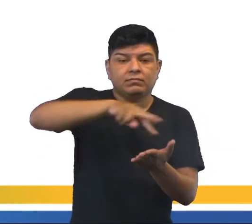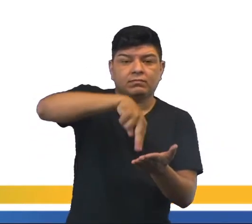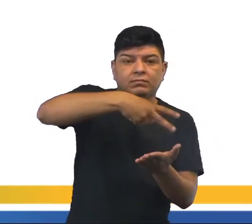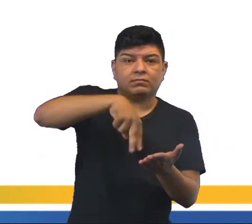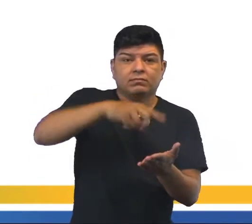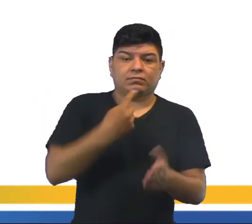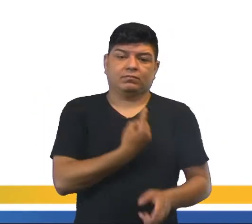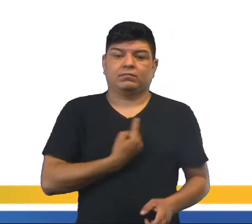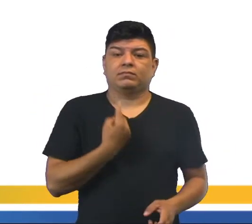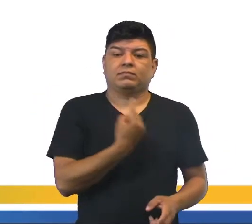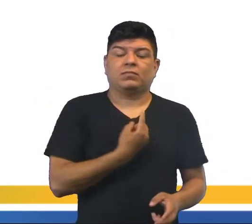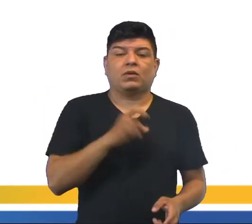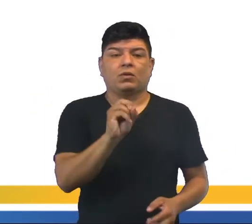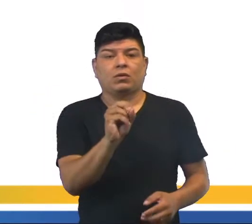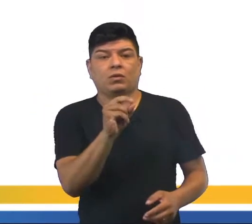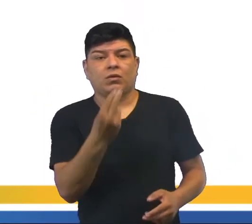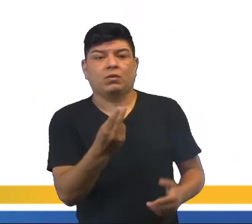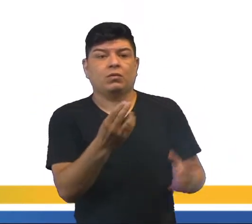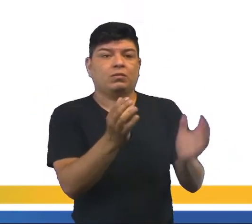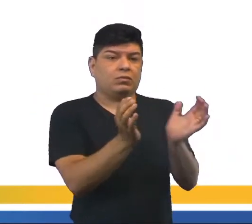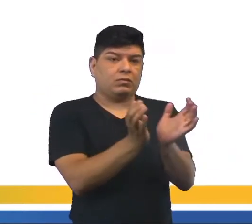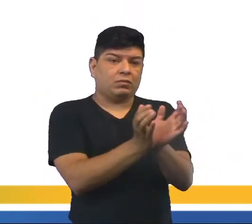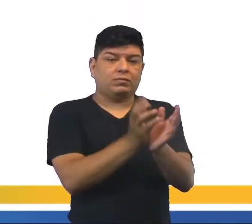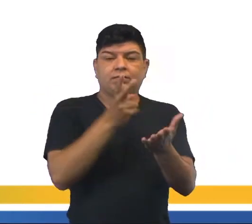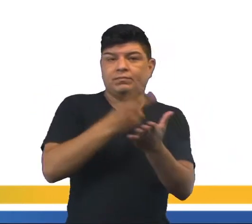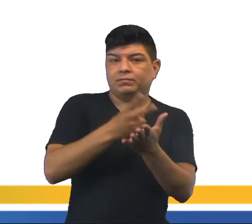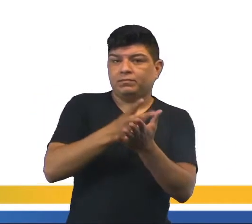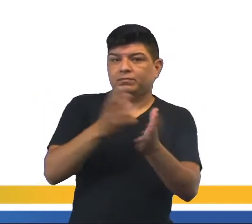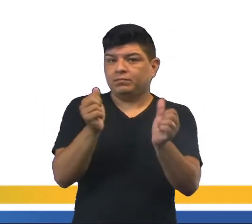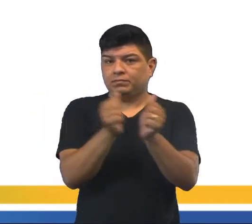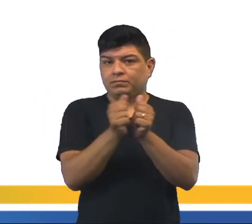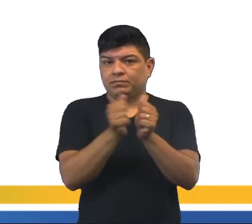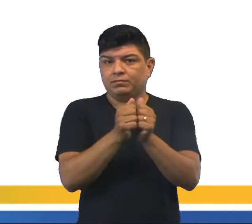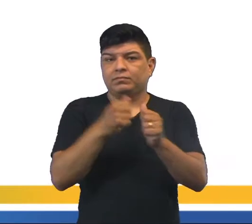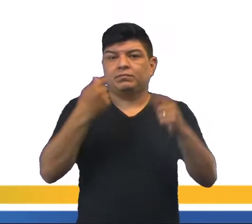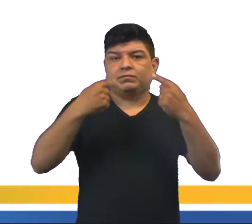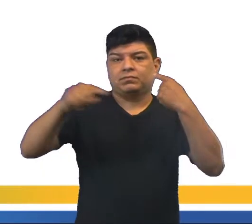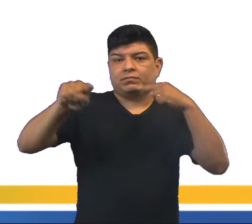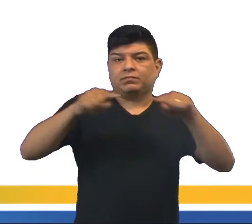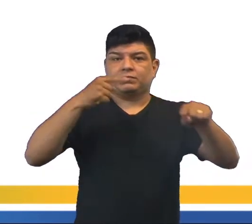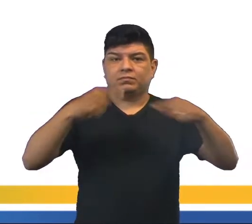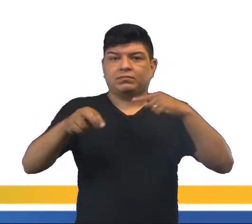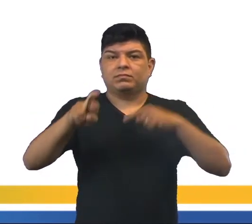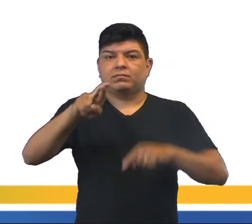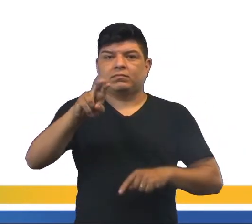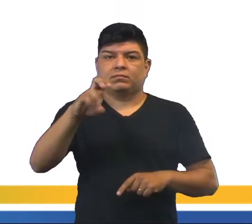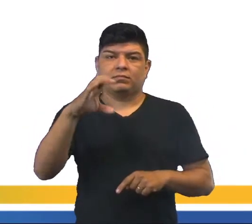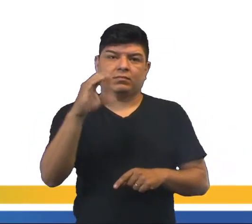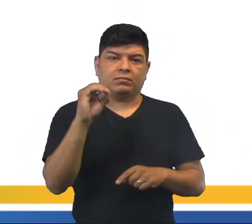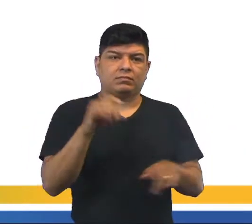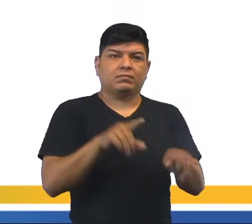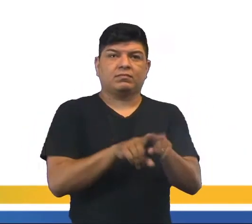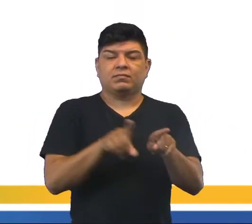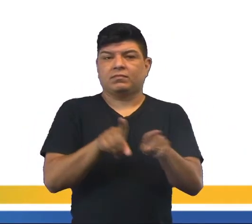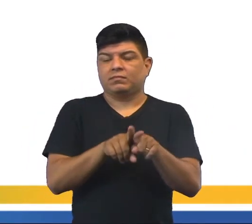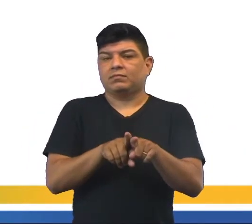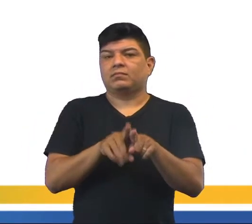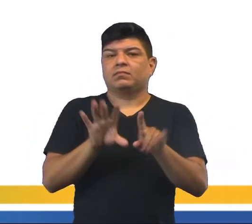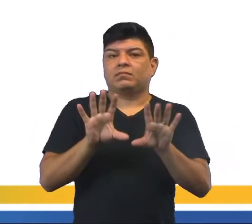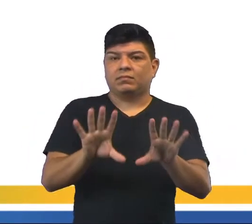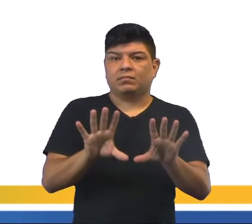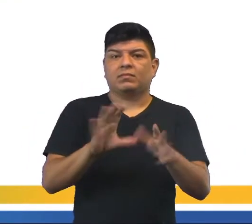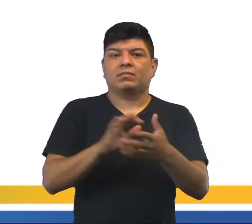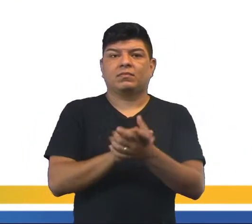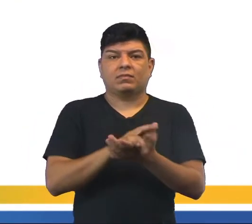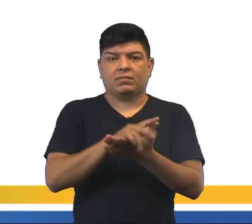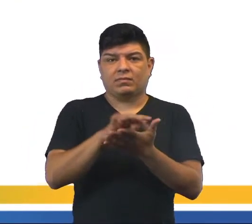maneira individual ou coletiva são sempre acompanhadas de músicas dos reco-recos, pifanos, surdos, agarás